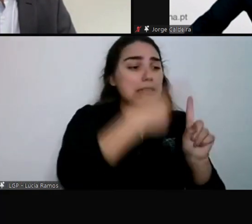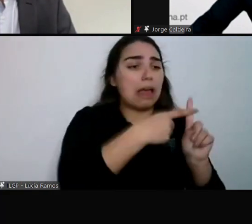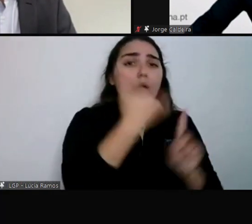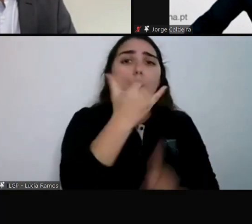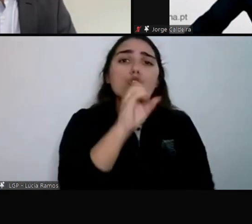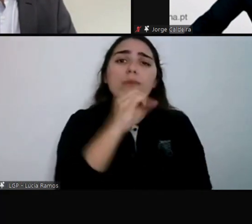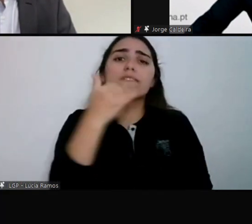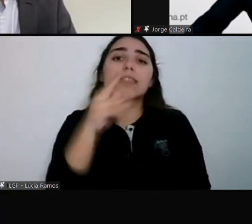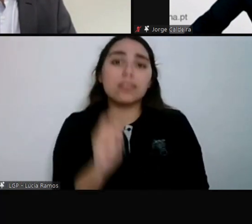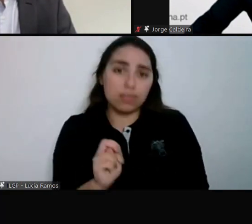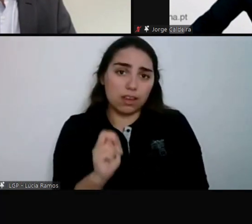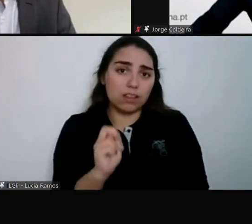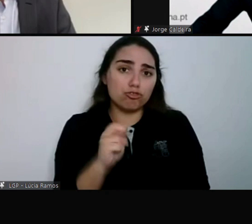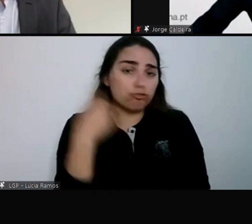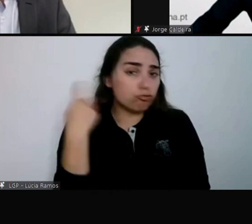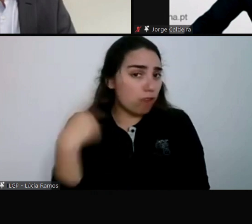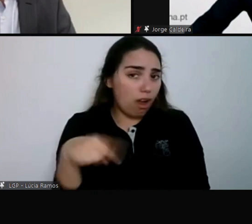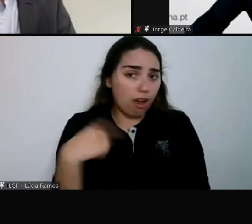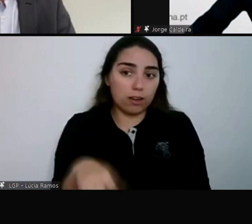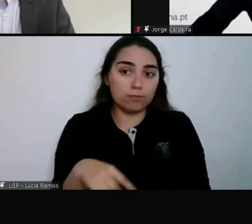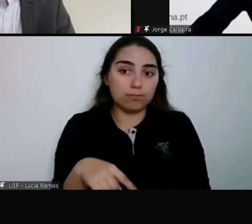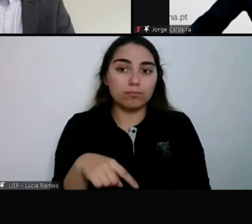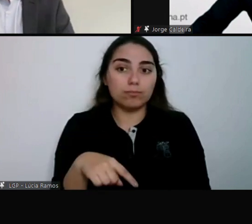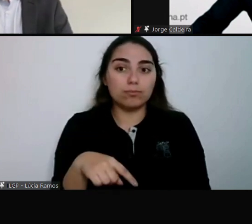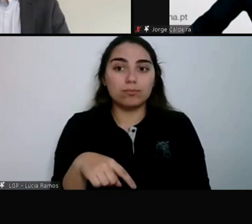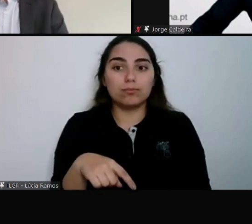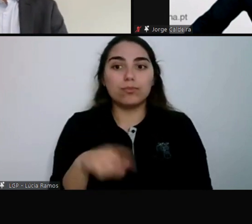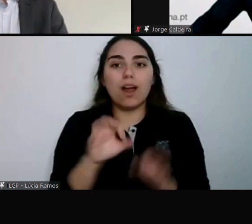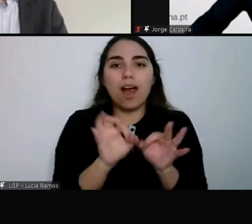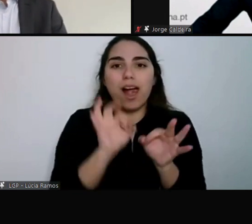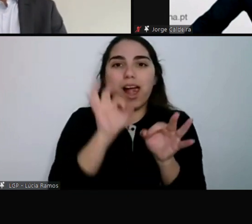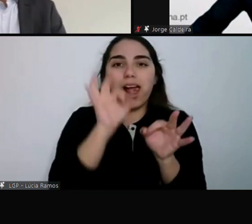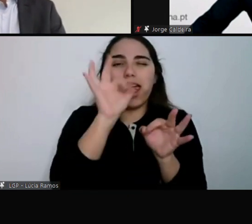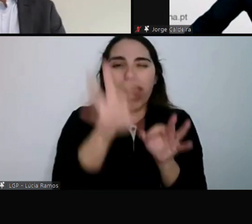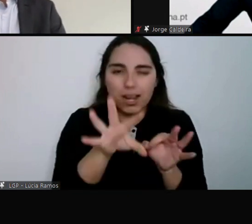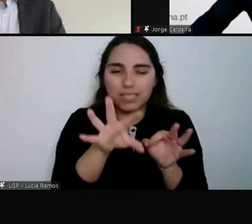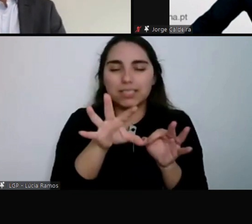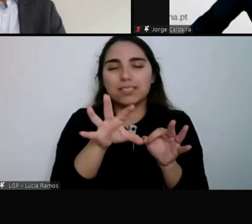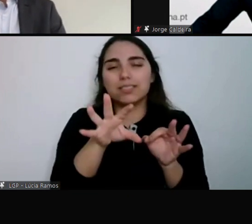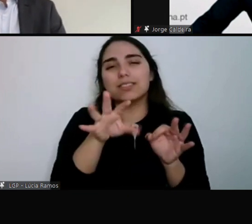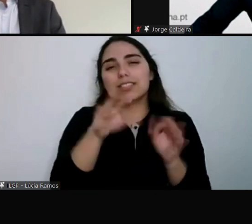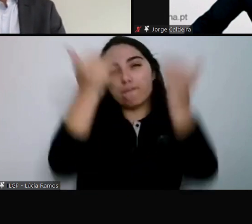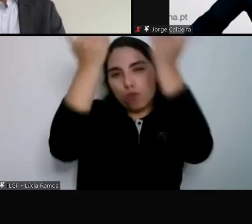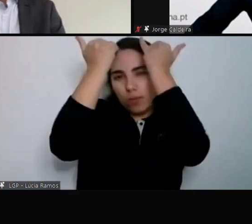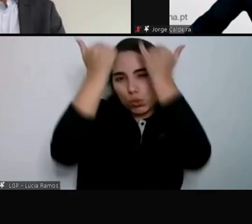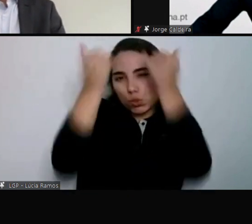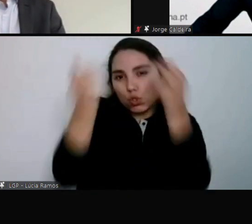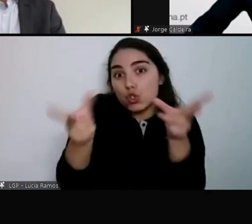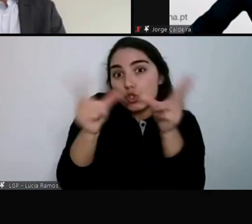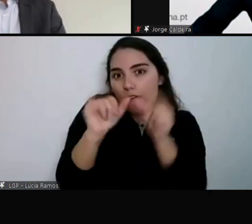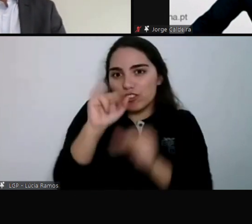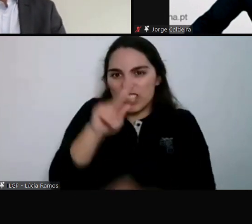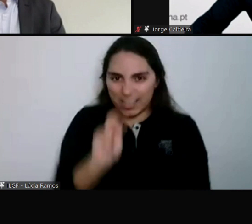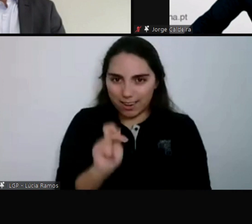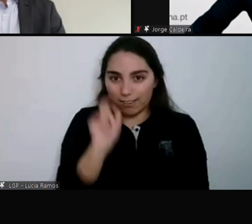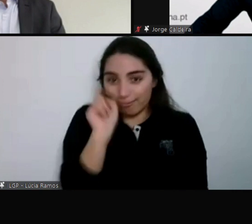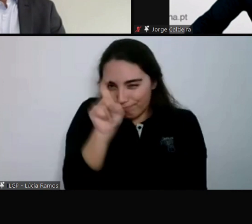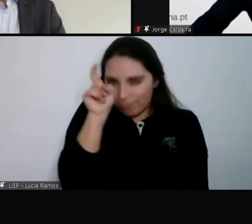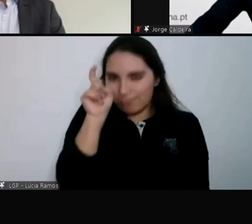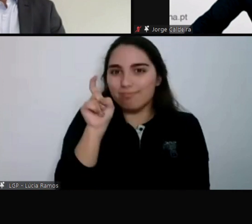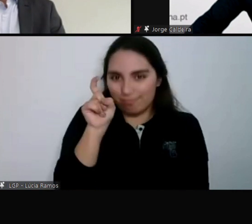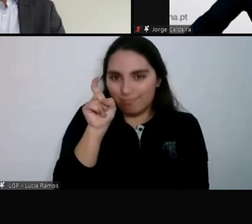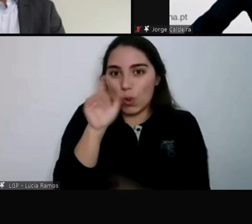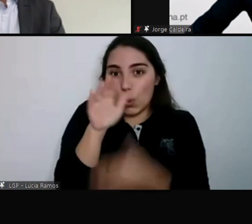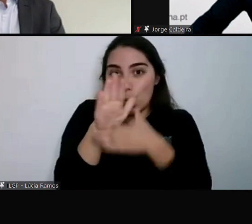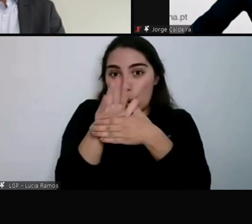minha sugestão era que subscrevam a newsletter do INA, que entrar-vos-á pela caixa do correio